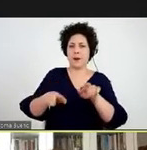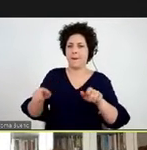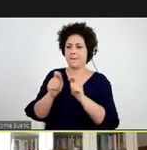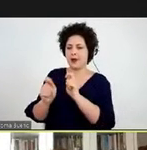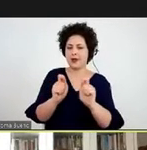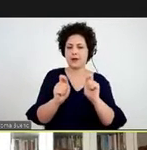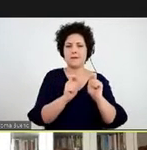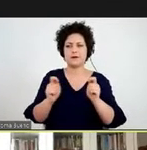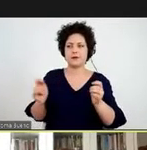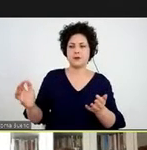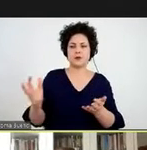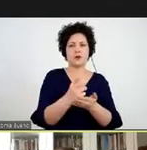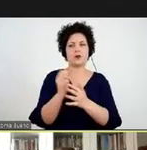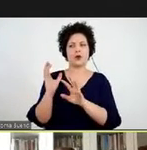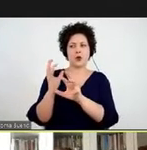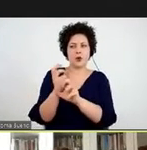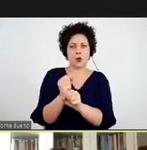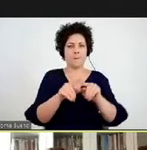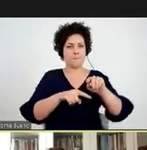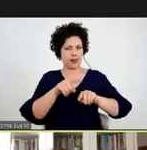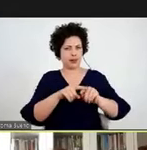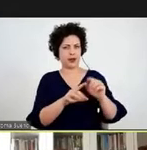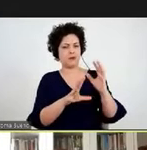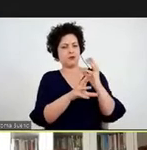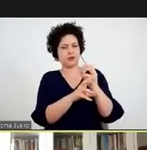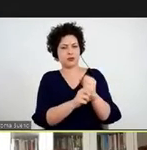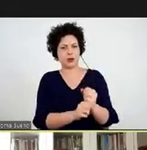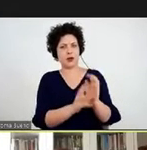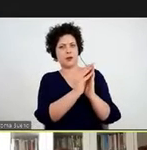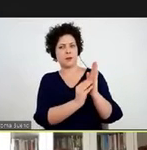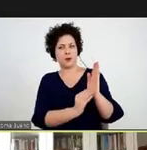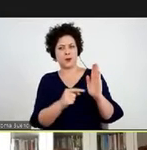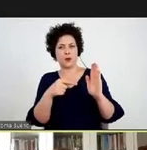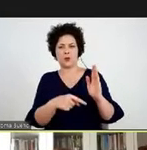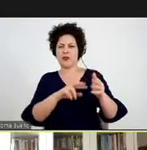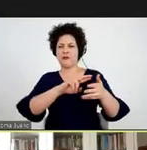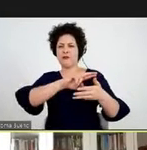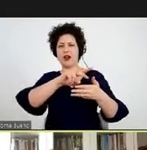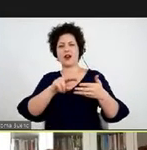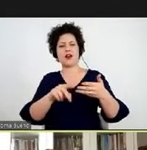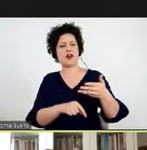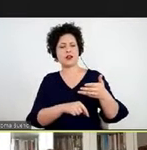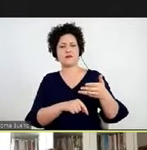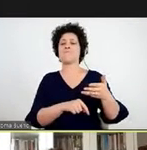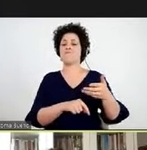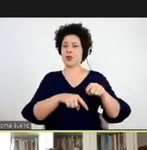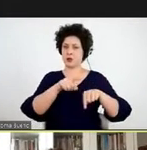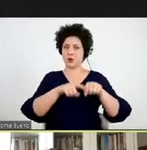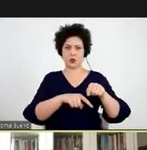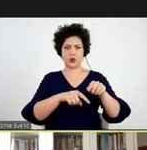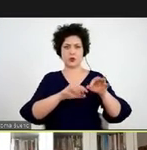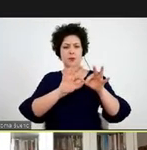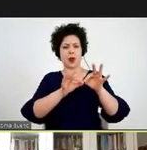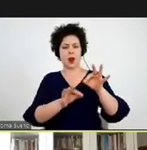um material que proporcionou, deu acesso a uma série de produtos dessa